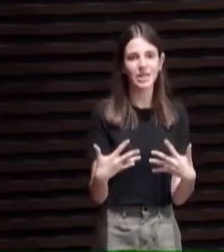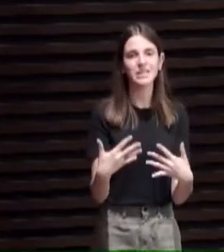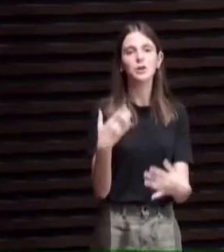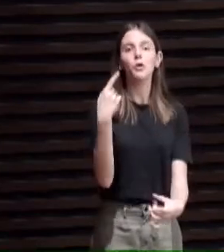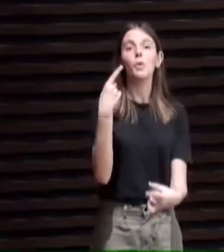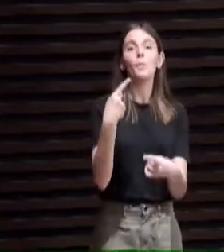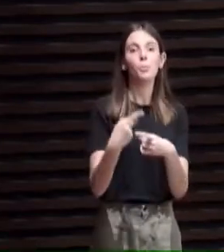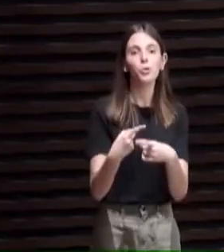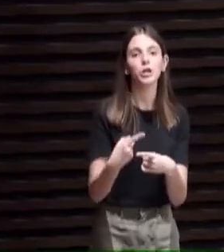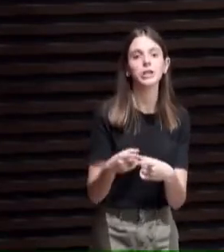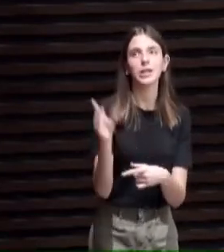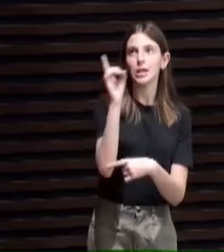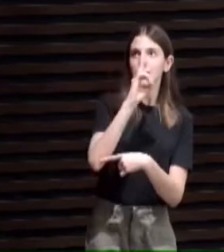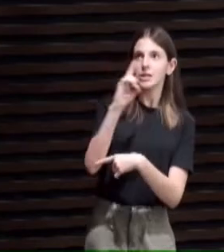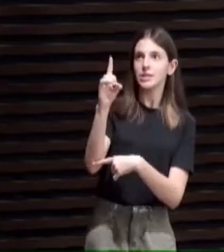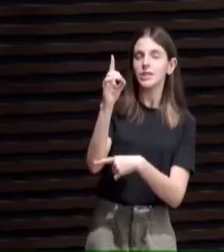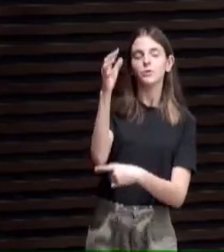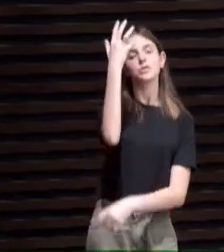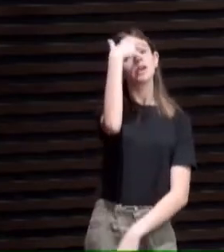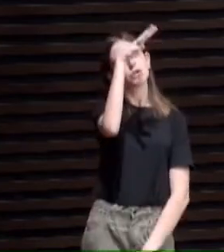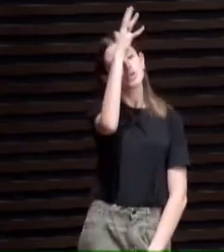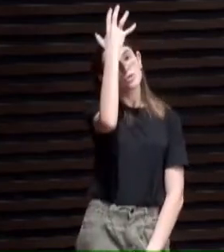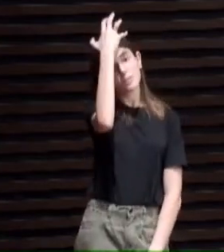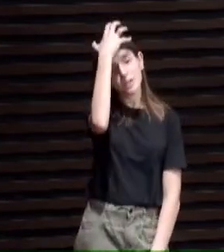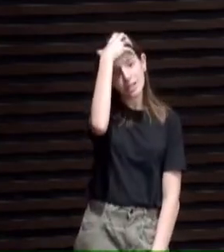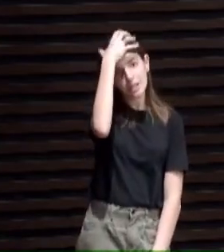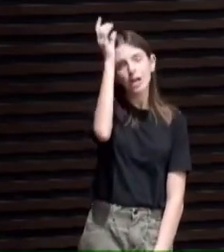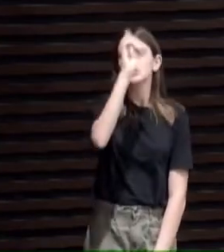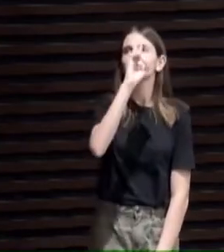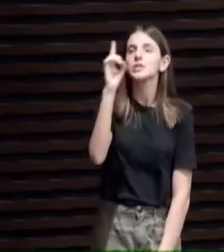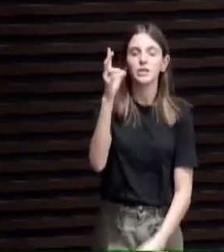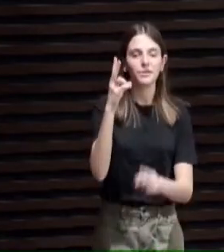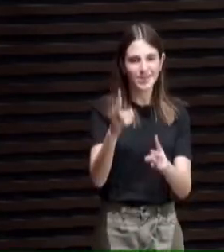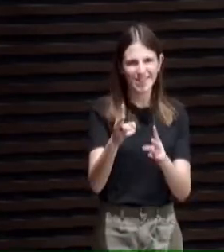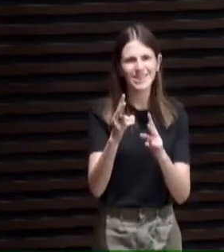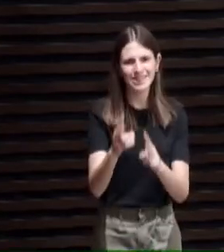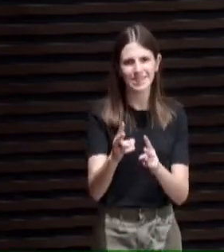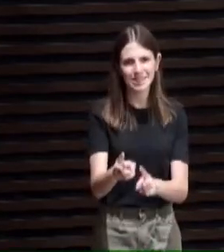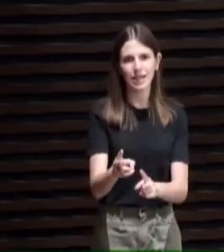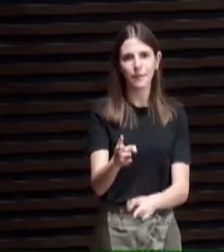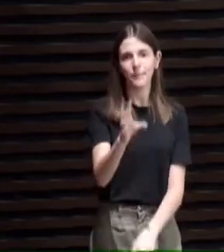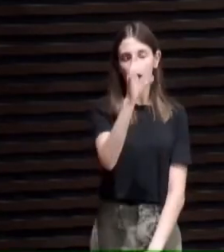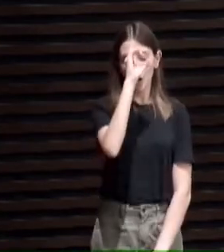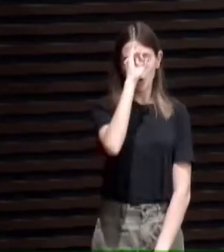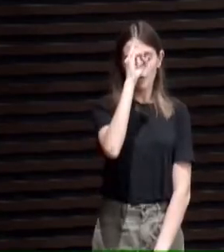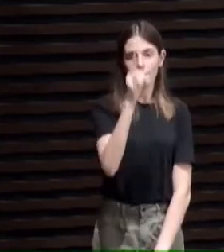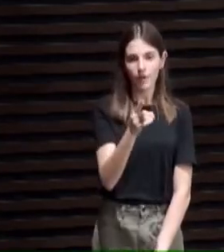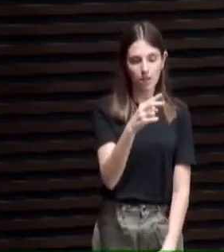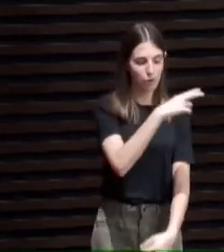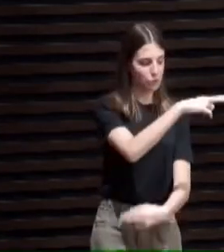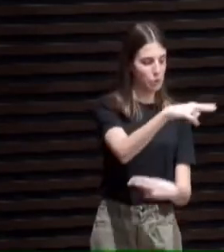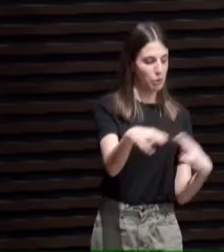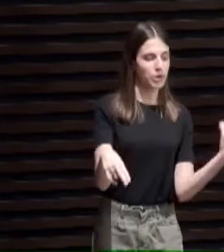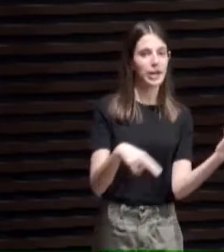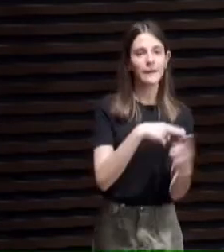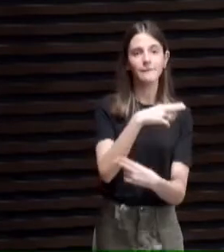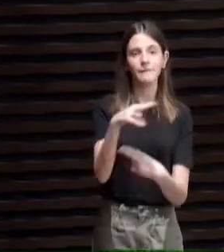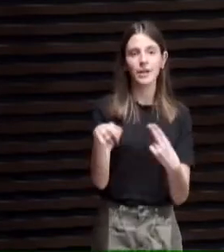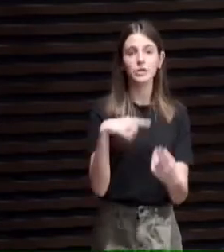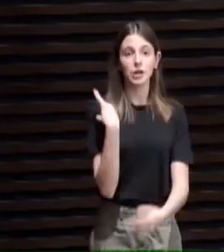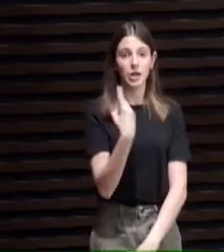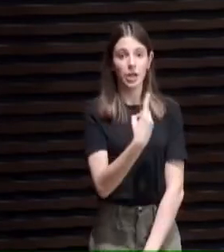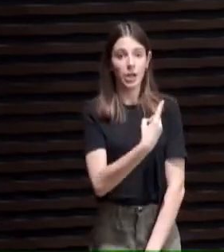que Deus permanece soberano, Deus permanece governante sobre o universo e nós